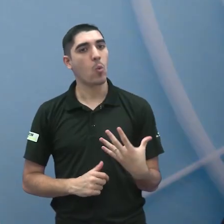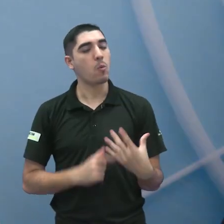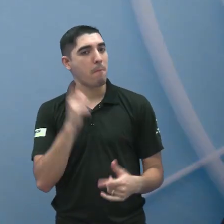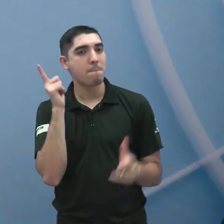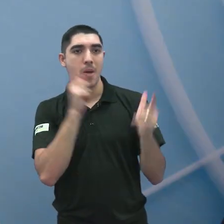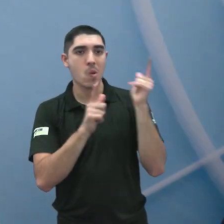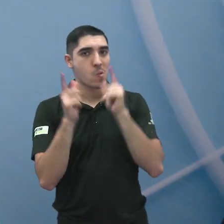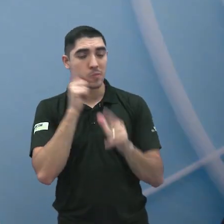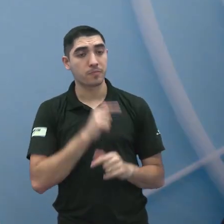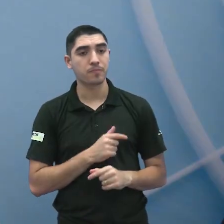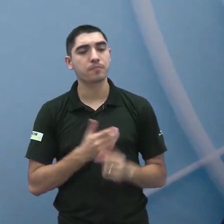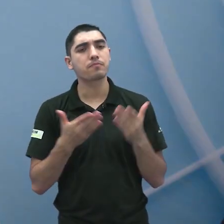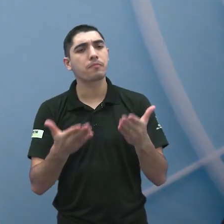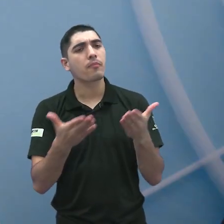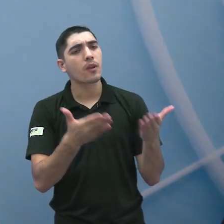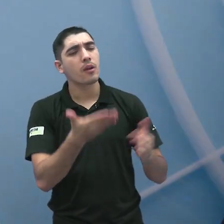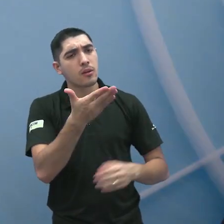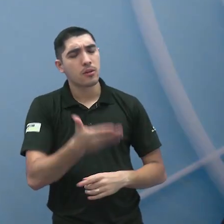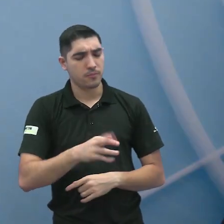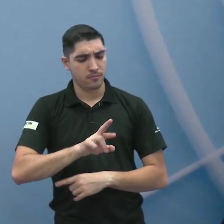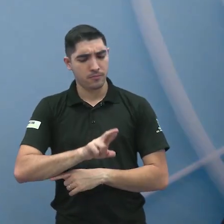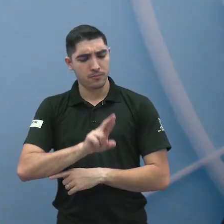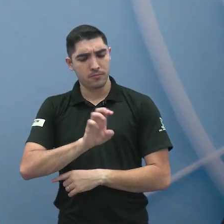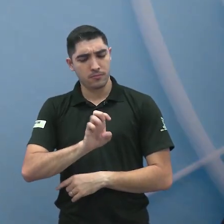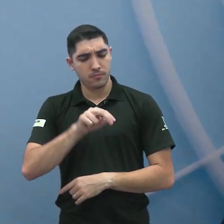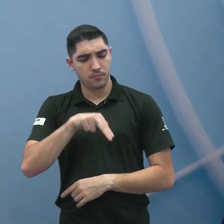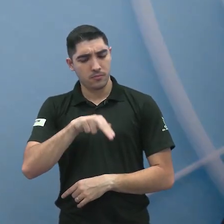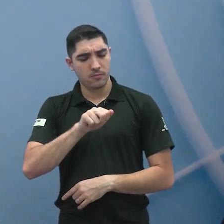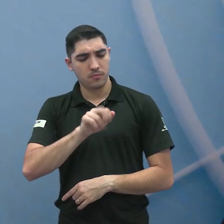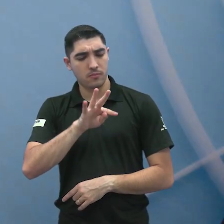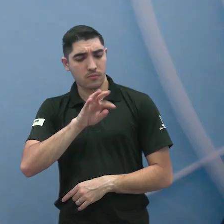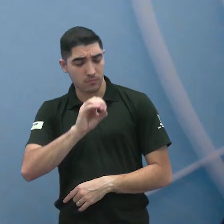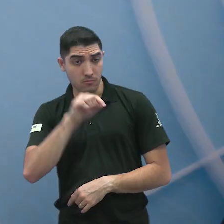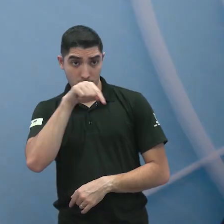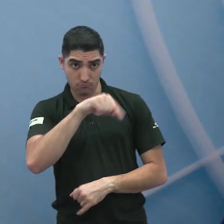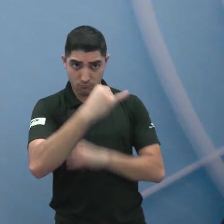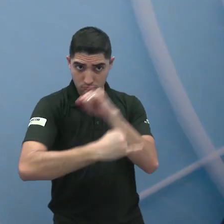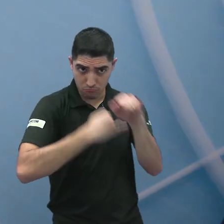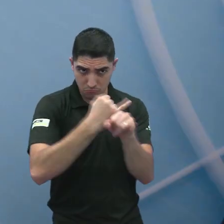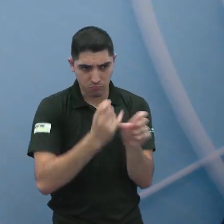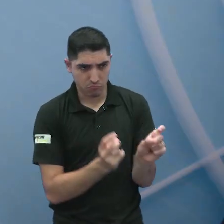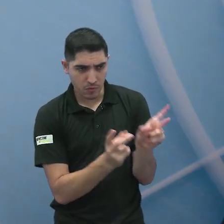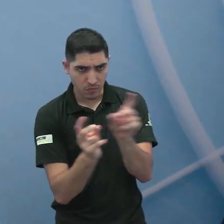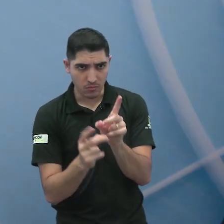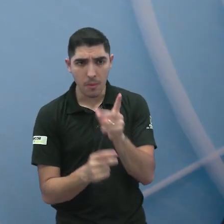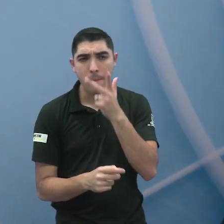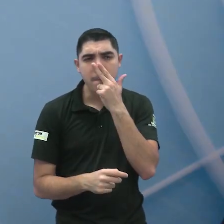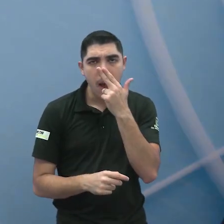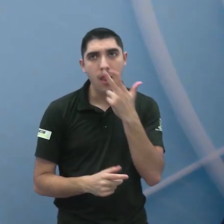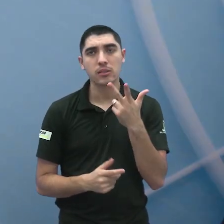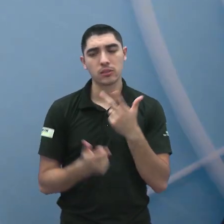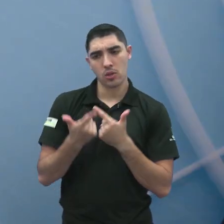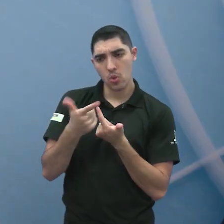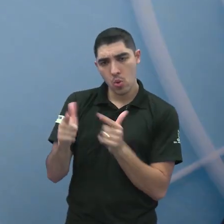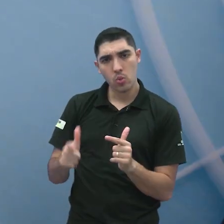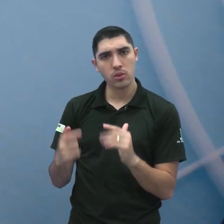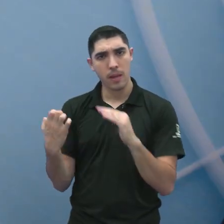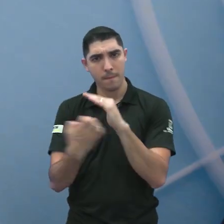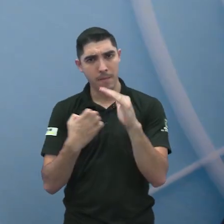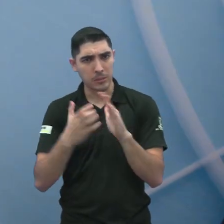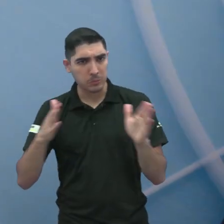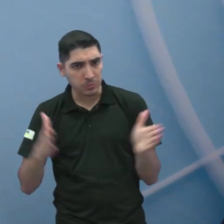negócio, né? E, Renato, o e-commerce abriu novas portas, né, para os